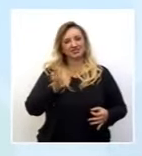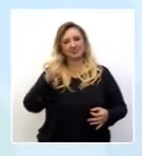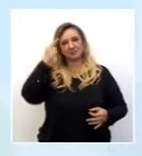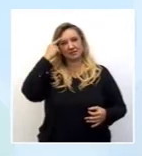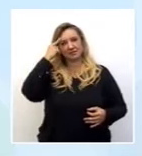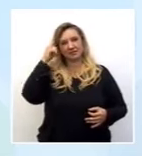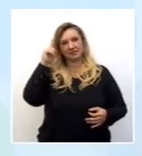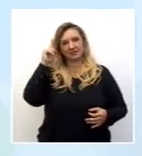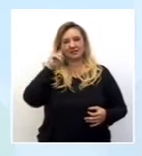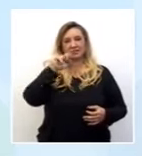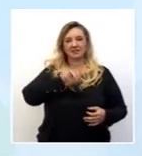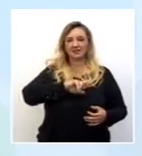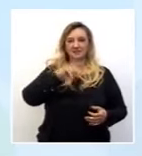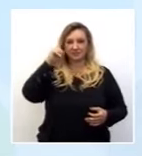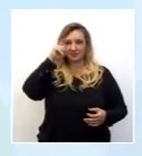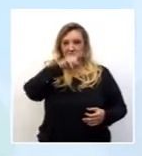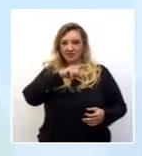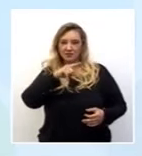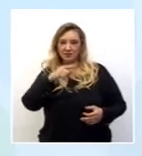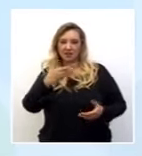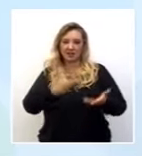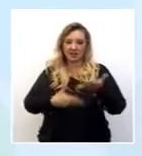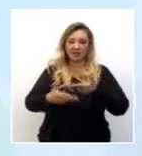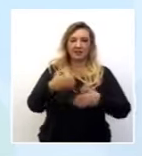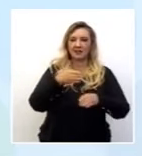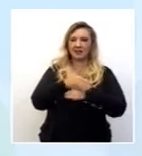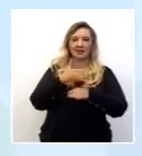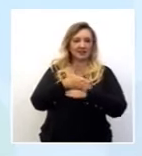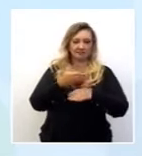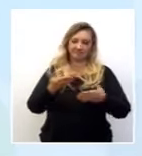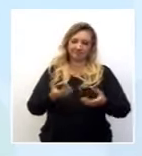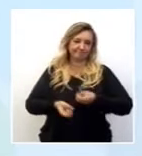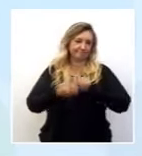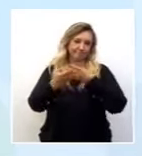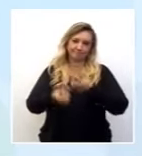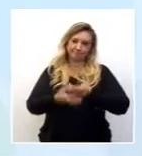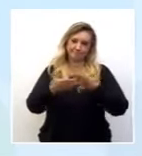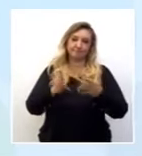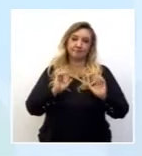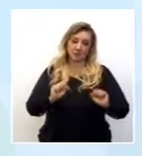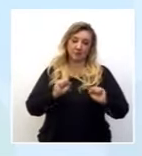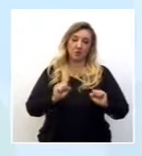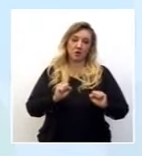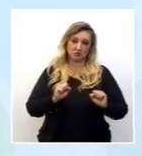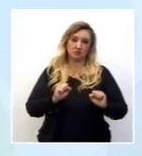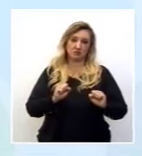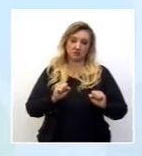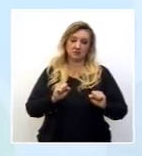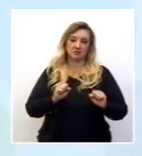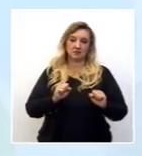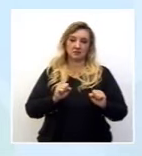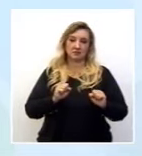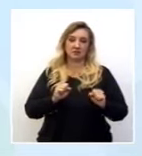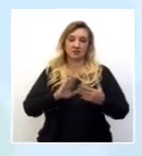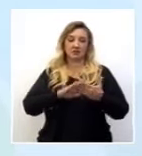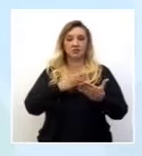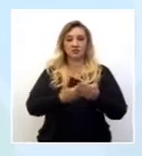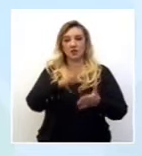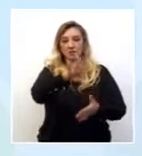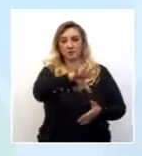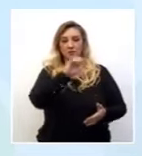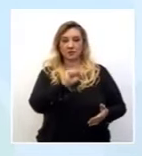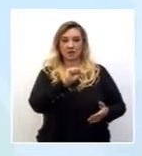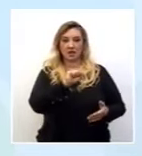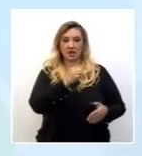as dificuldades de logística, que é esse aluno que não tem acesso à internet, mas que ele pode, na escola,